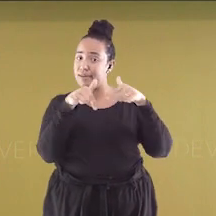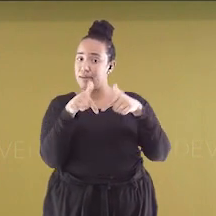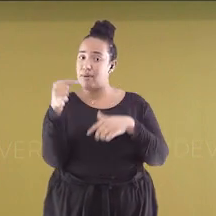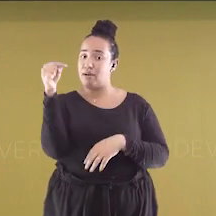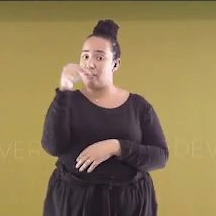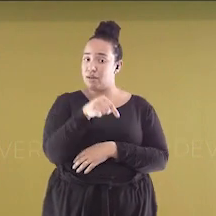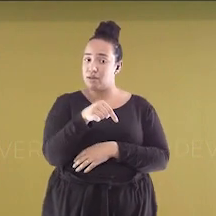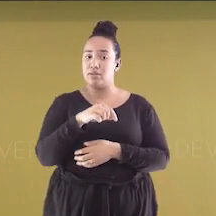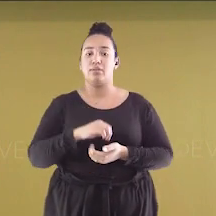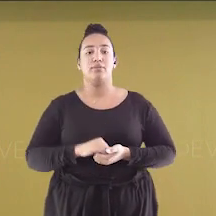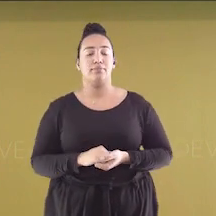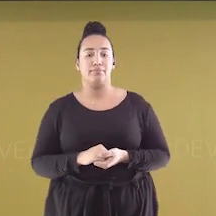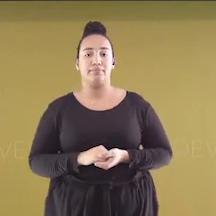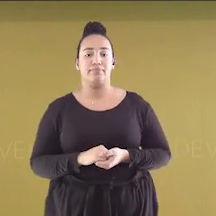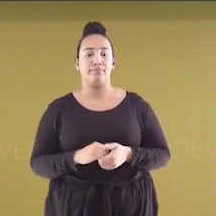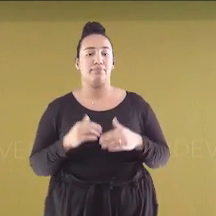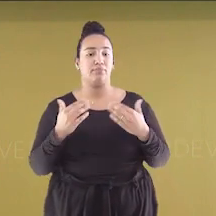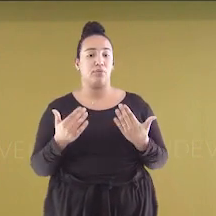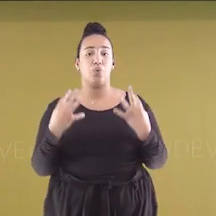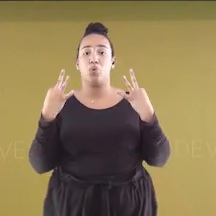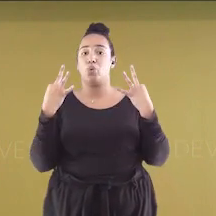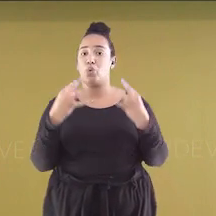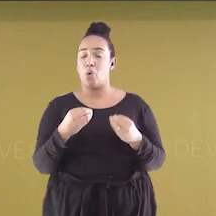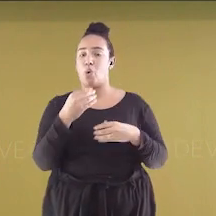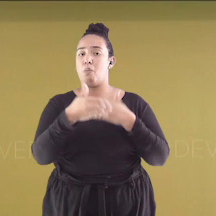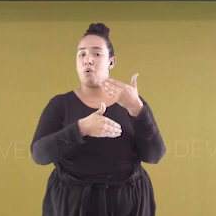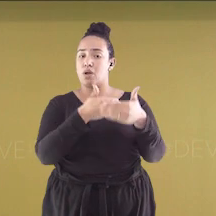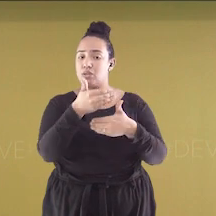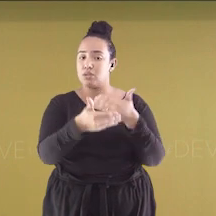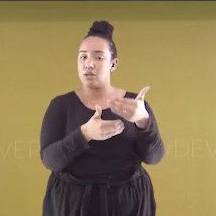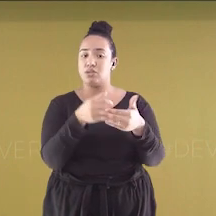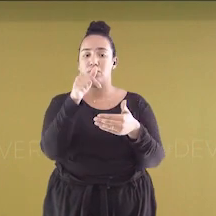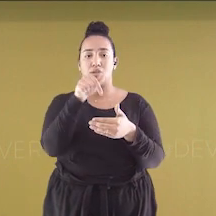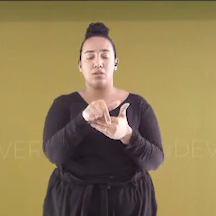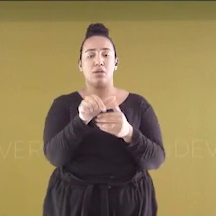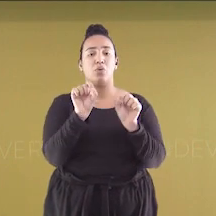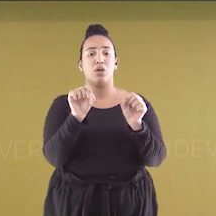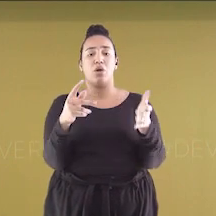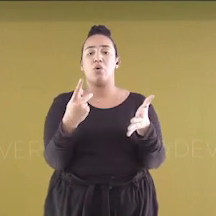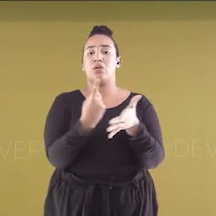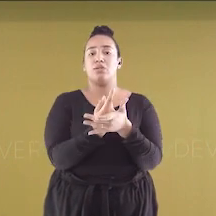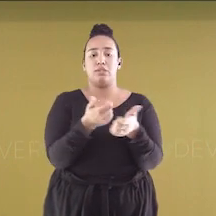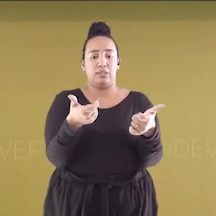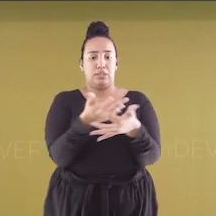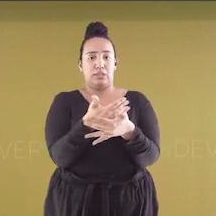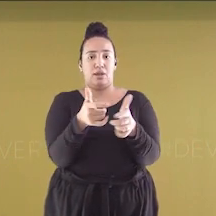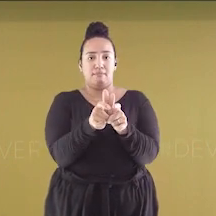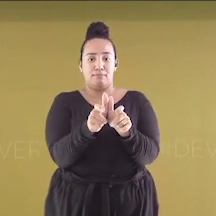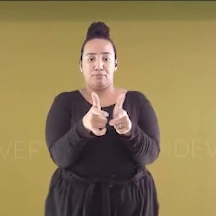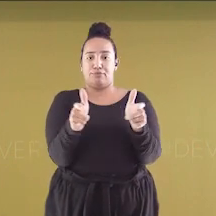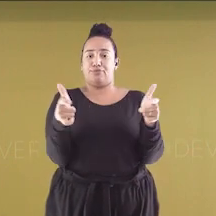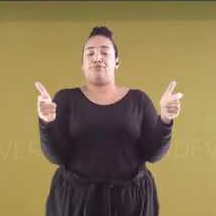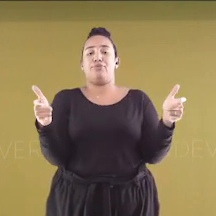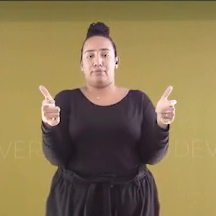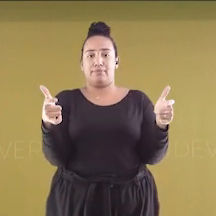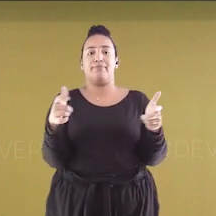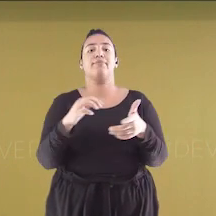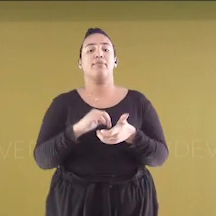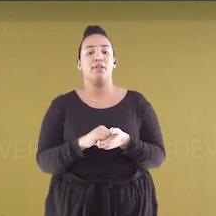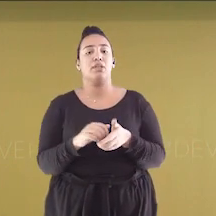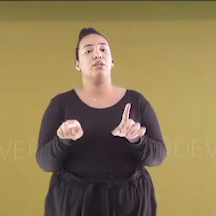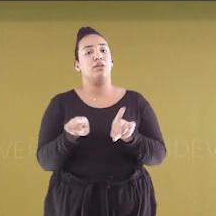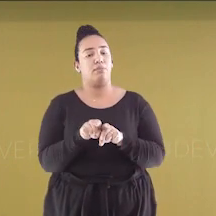urbanos. Percebemos que todo esse processo fez com que as cidades se expandissem e, com